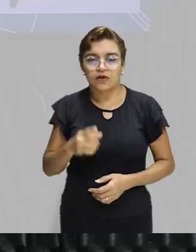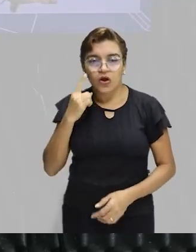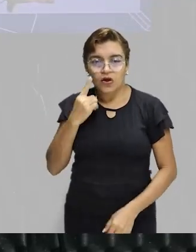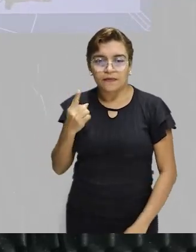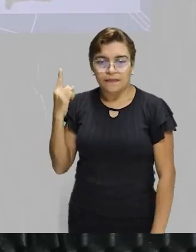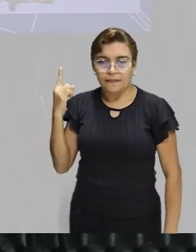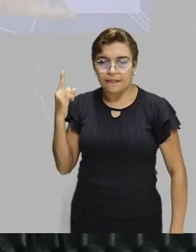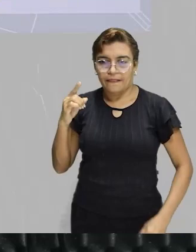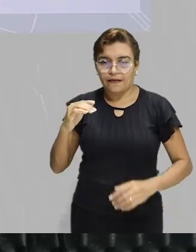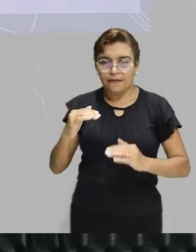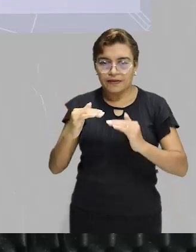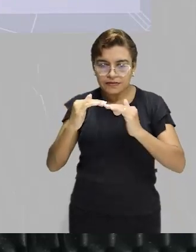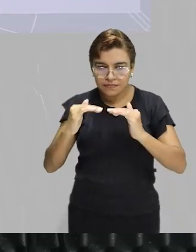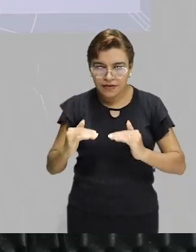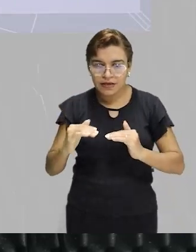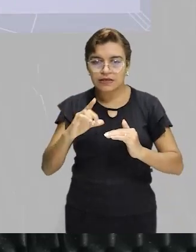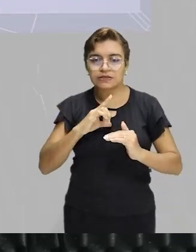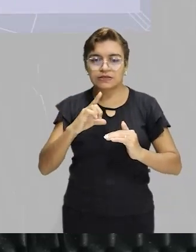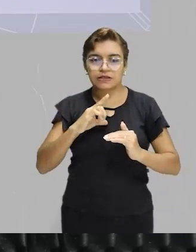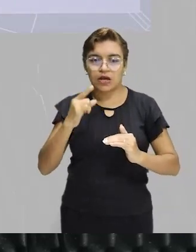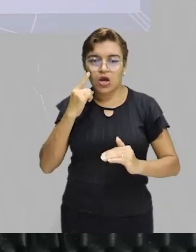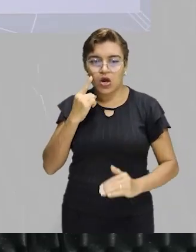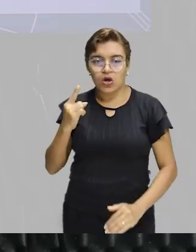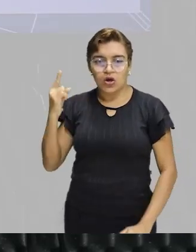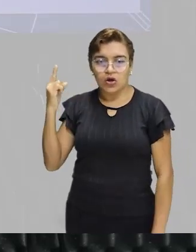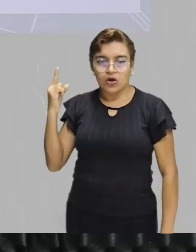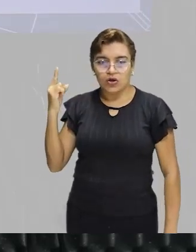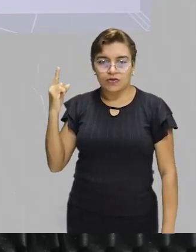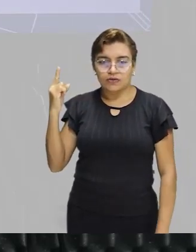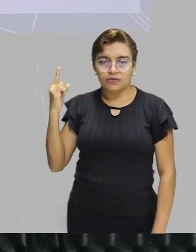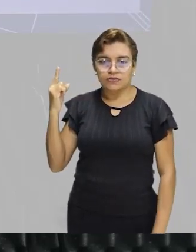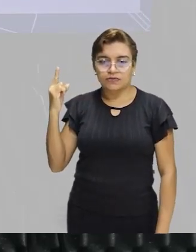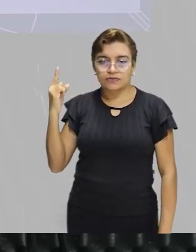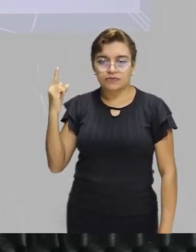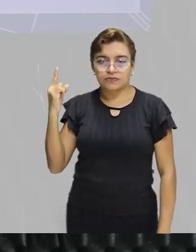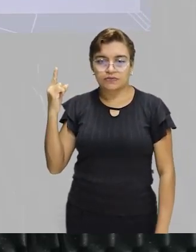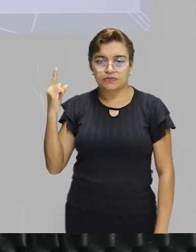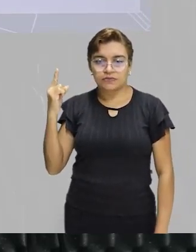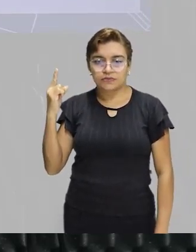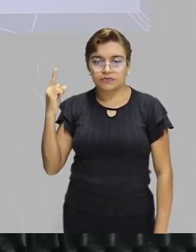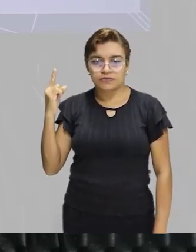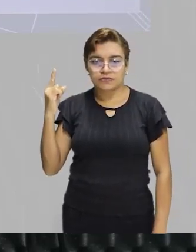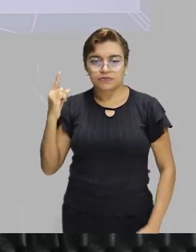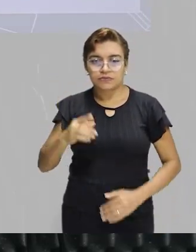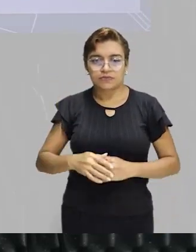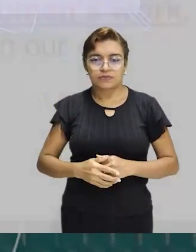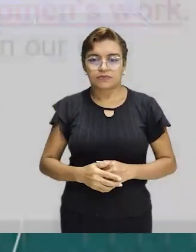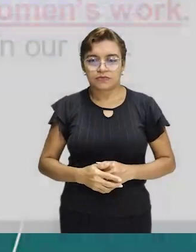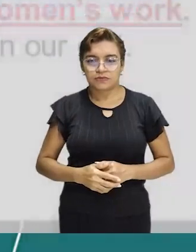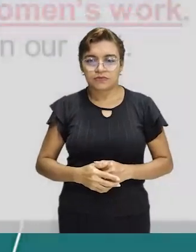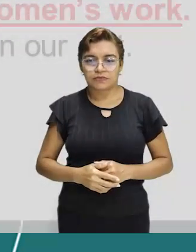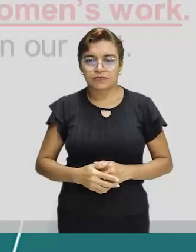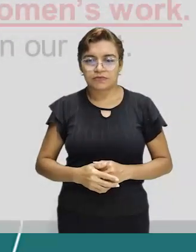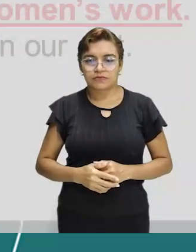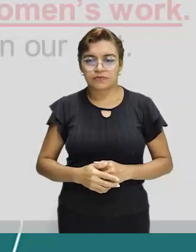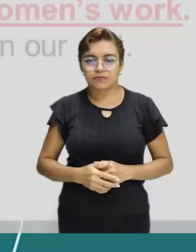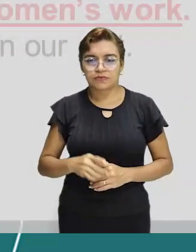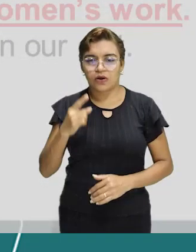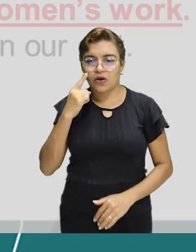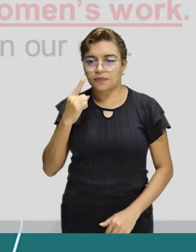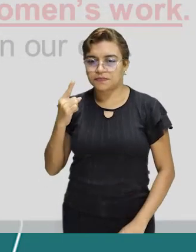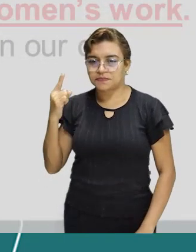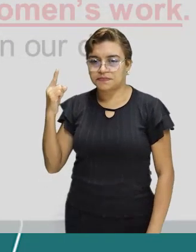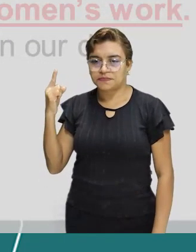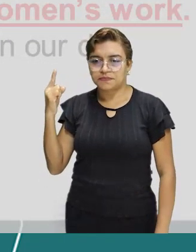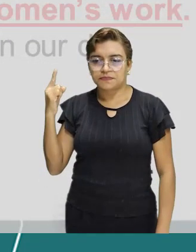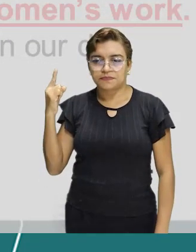women's work. Work significa trabalho, tarefa. Women de mulher. Então, eu tenho